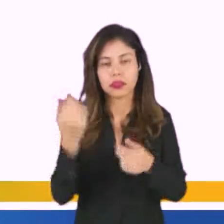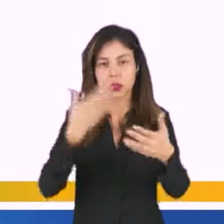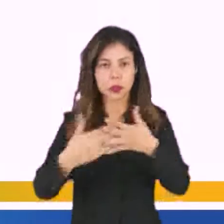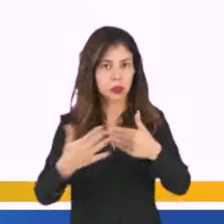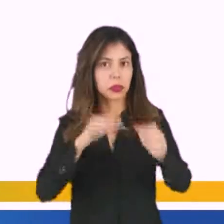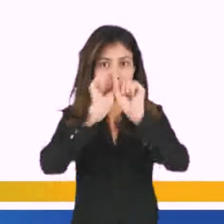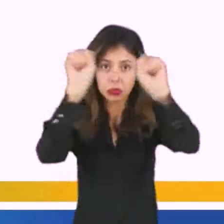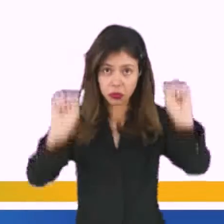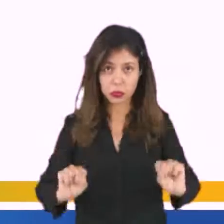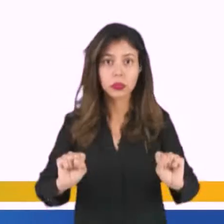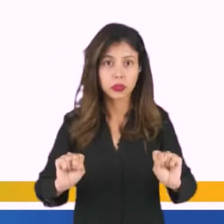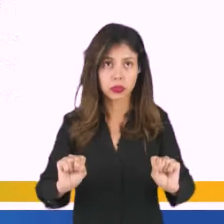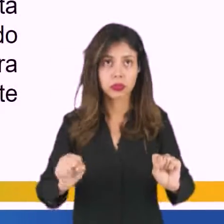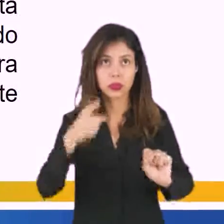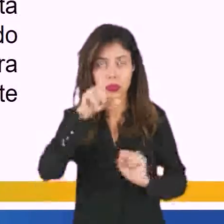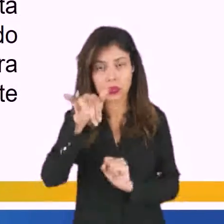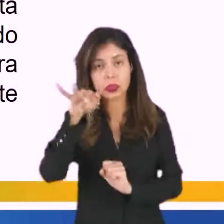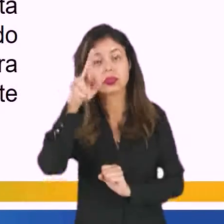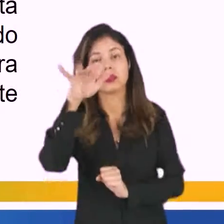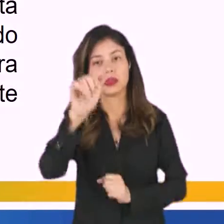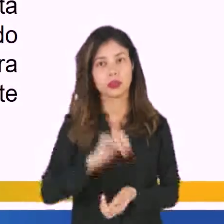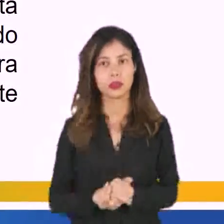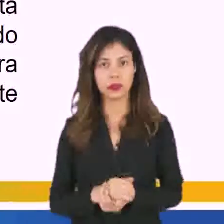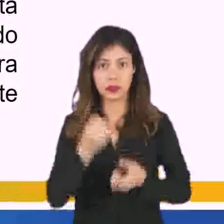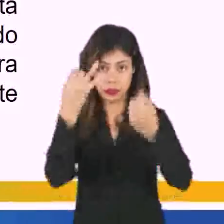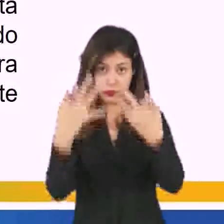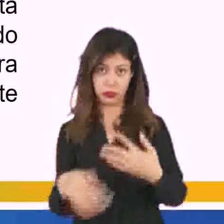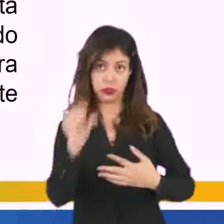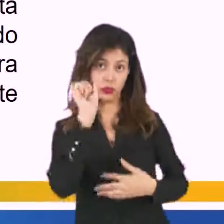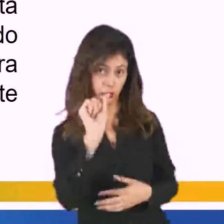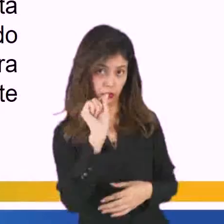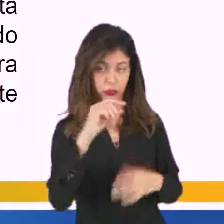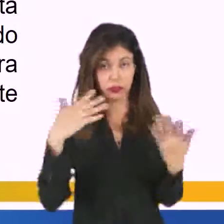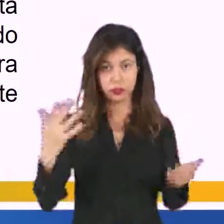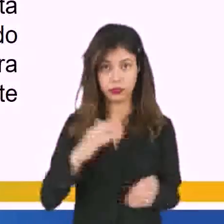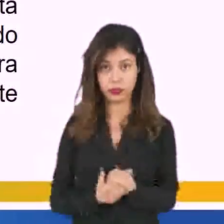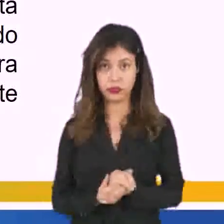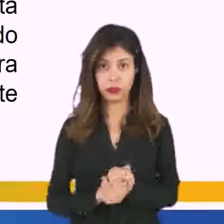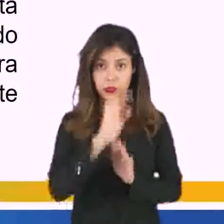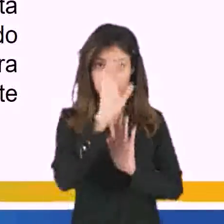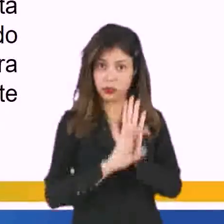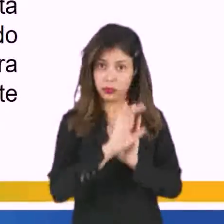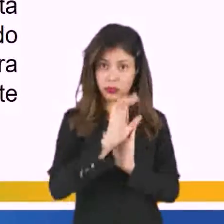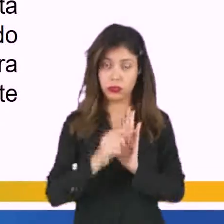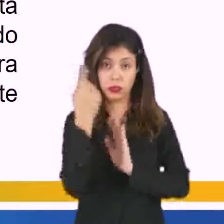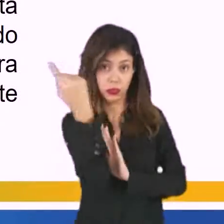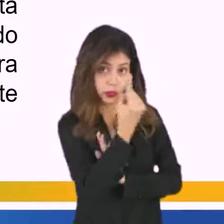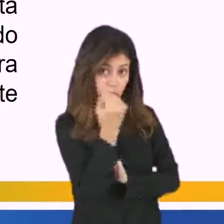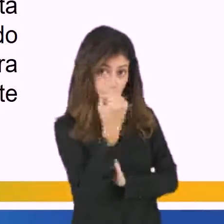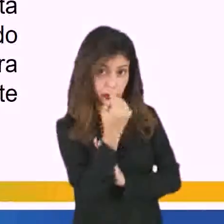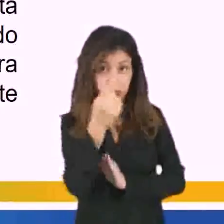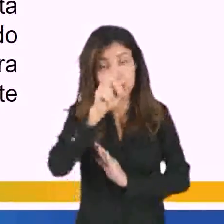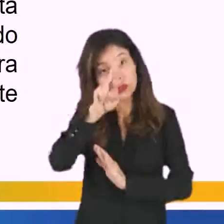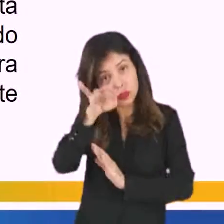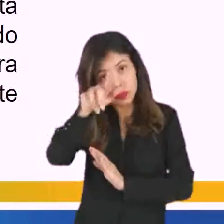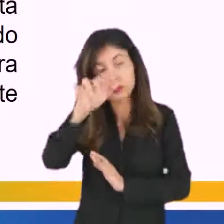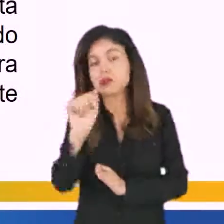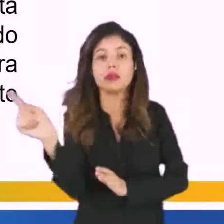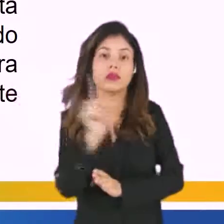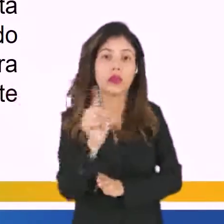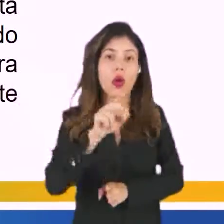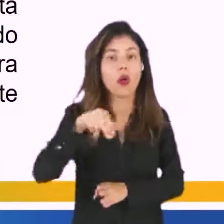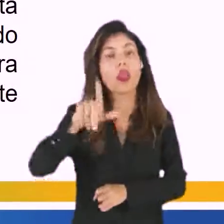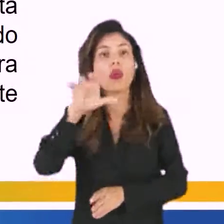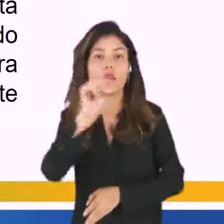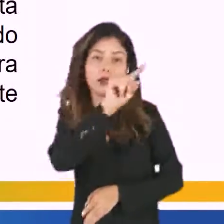de quaisquer sistemas lineares. Então, dizemos que um sistema em que consiste pelo menos um coeficiente